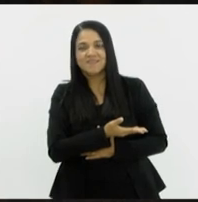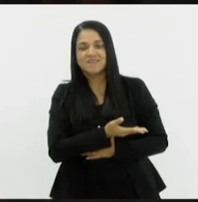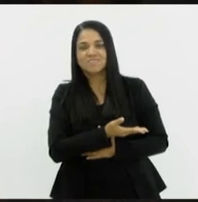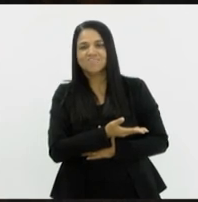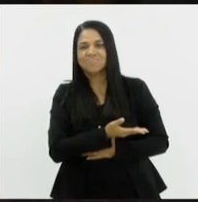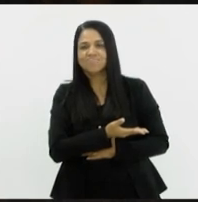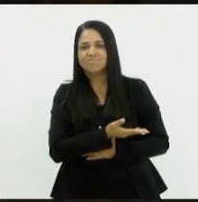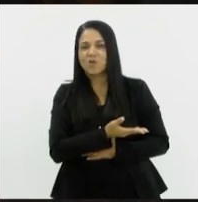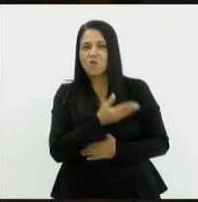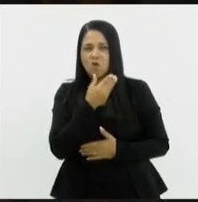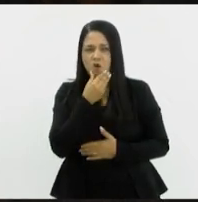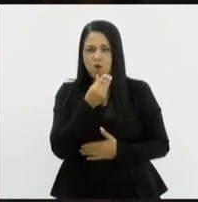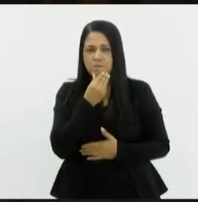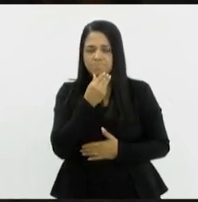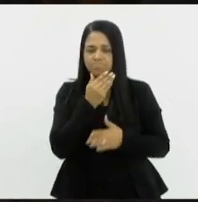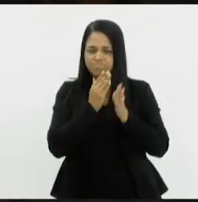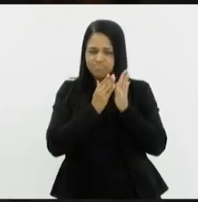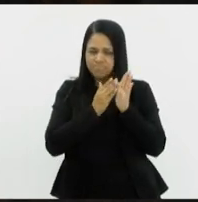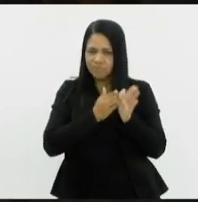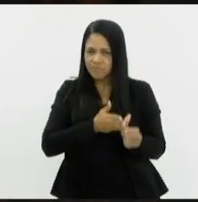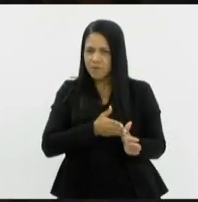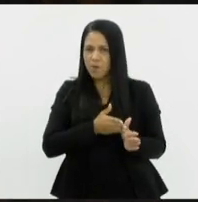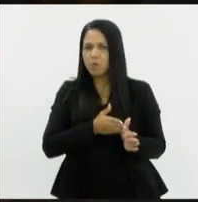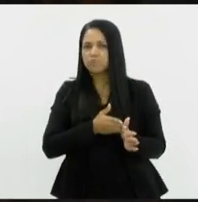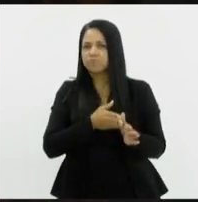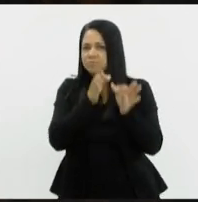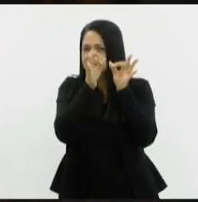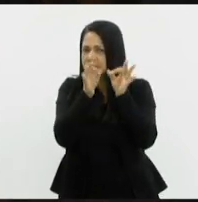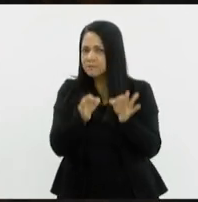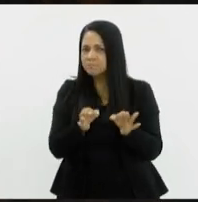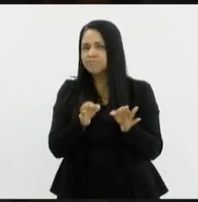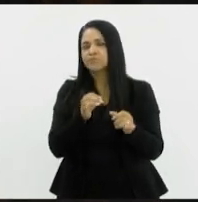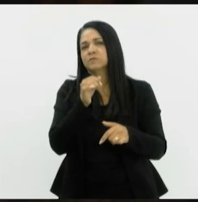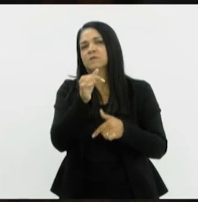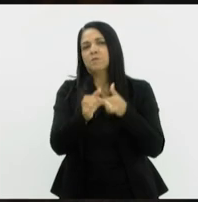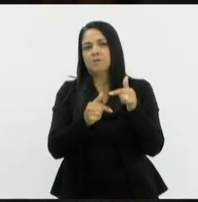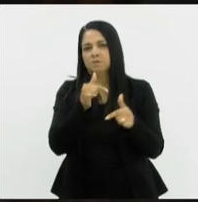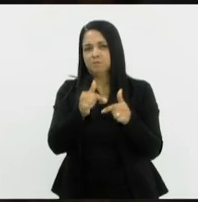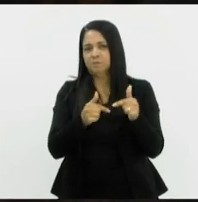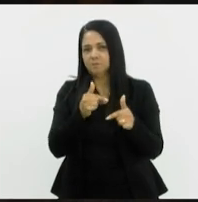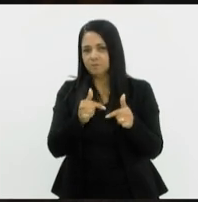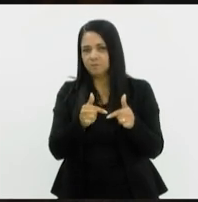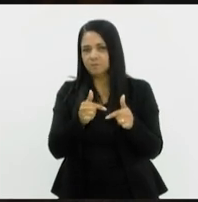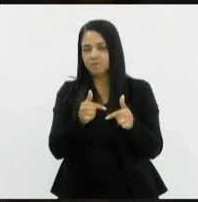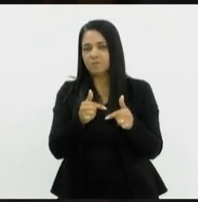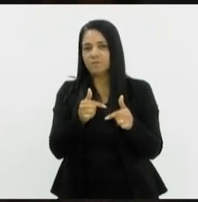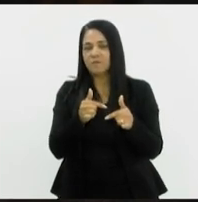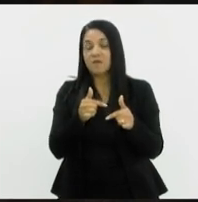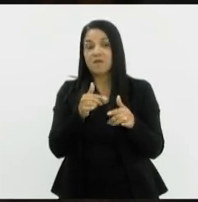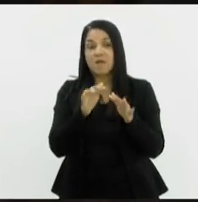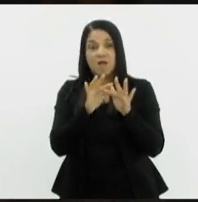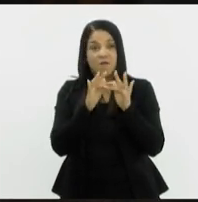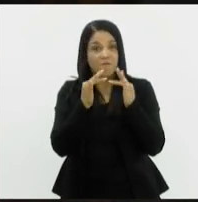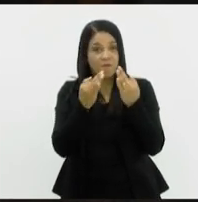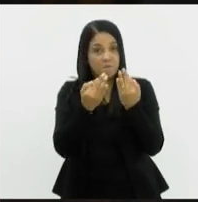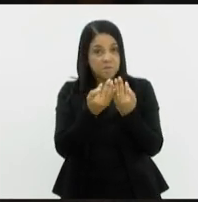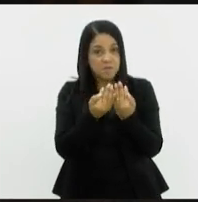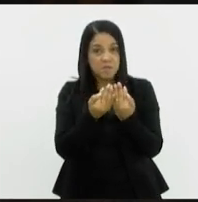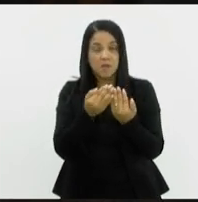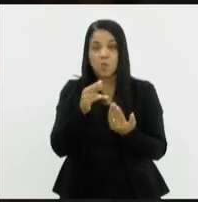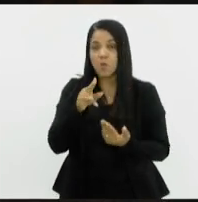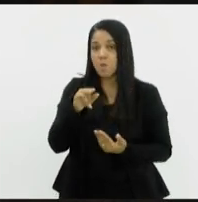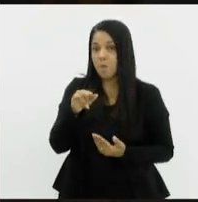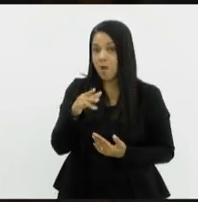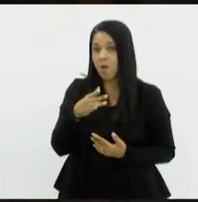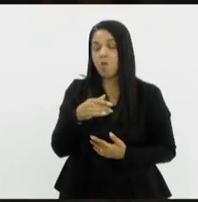um cara leal, um cara fiel, um cara trabalhador. Está aqui a extensão da família dele toda, os irmãos, a